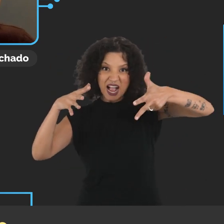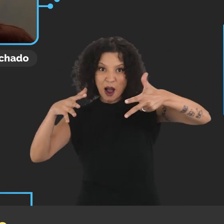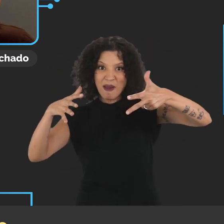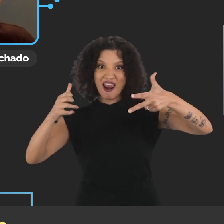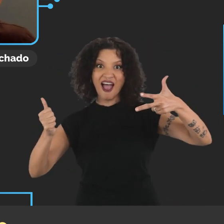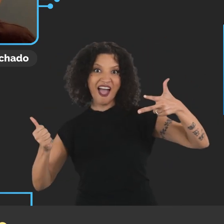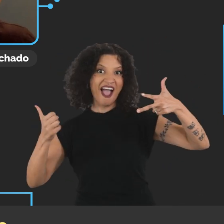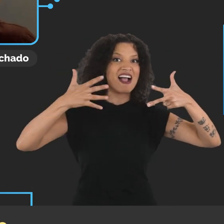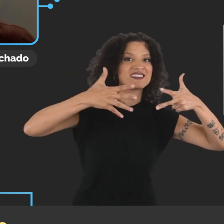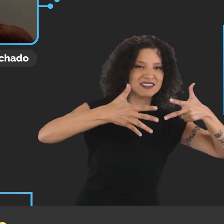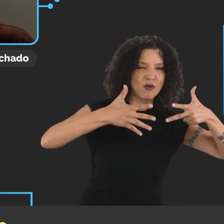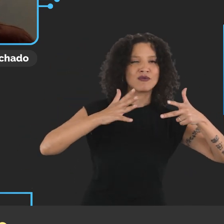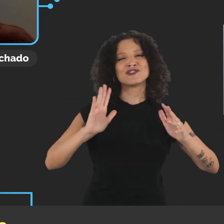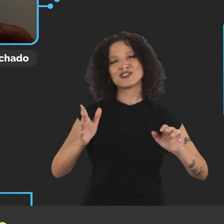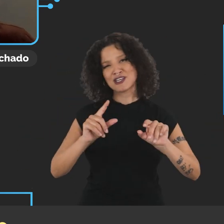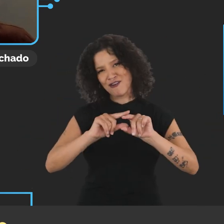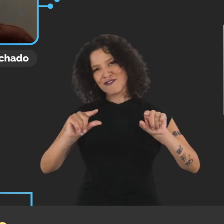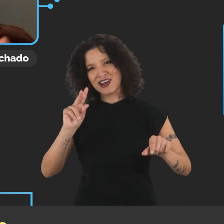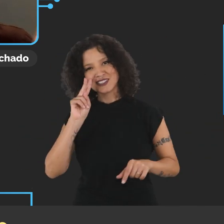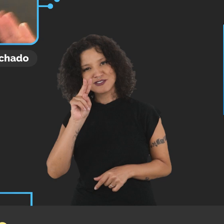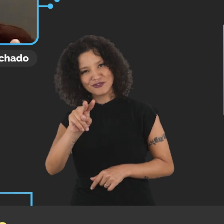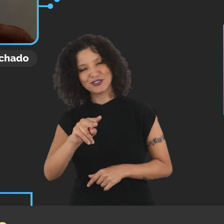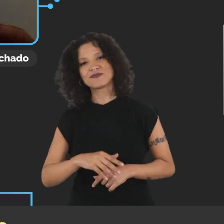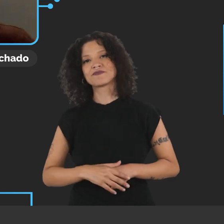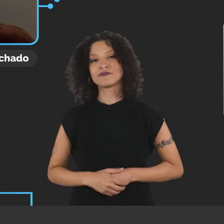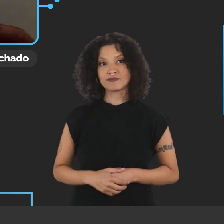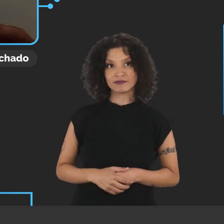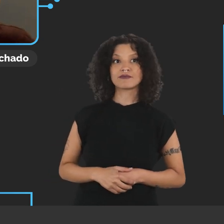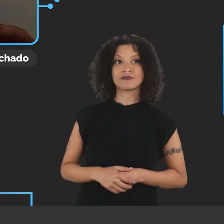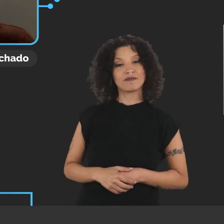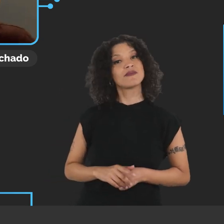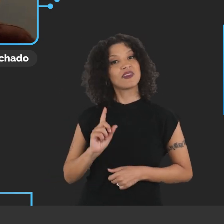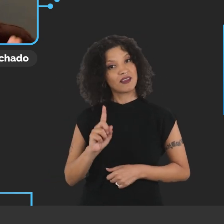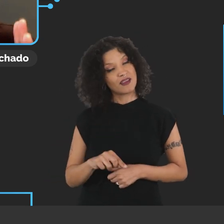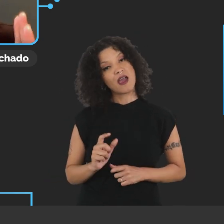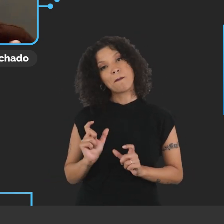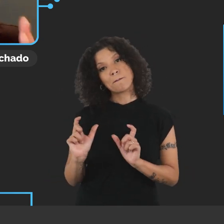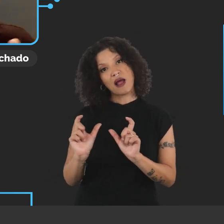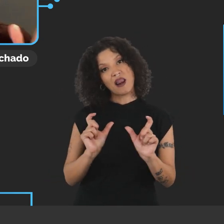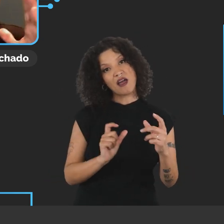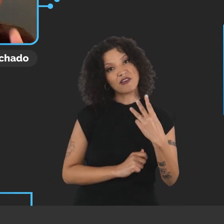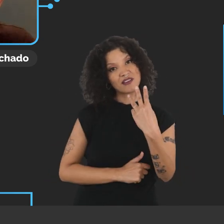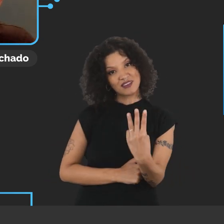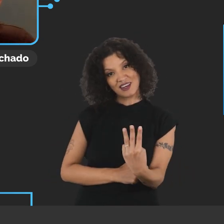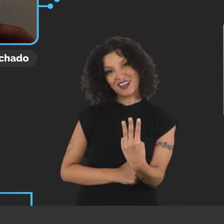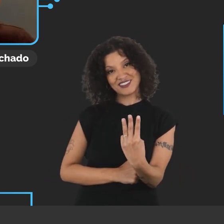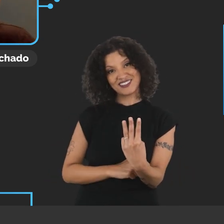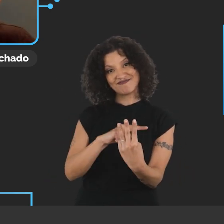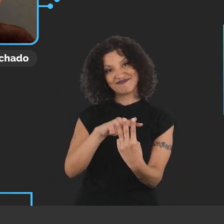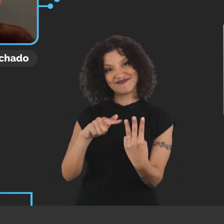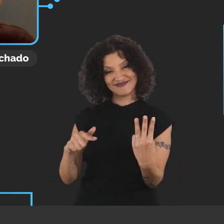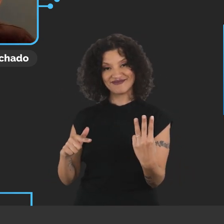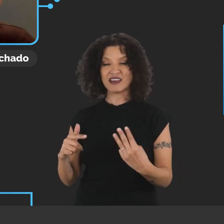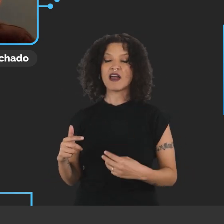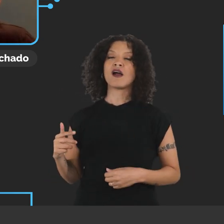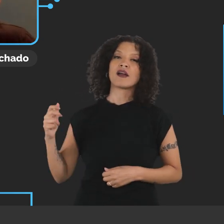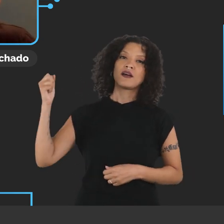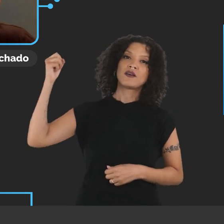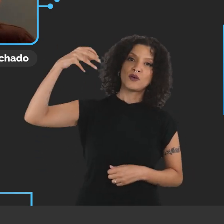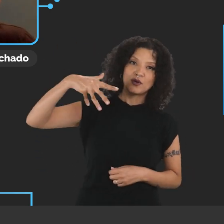Todo mundo já ouviu essa expressão algum dia, em algum momento, né? E é nessas 3 palavras que eu vou conduzir um